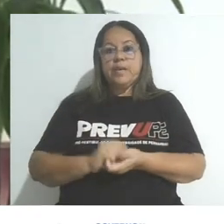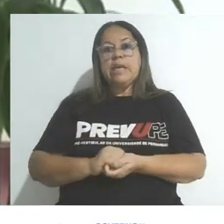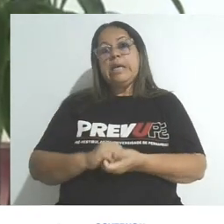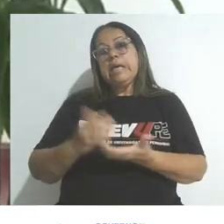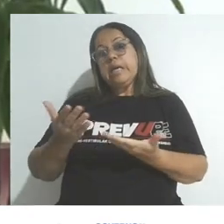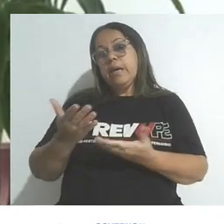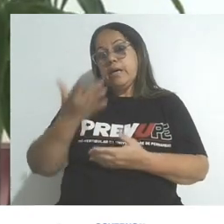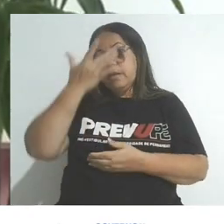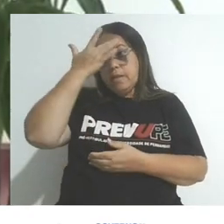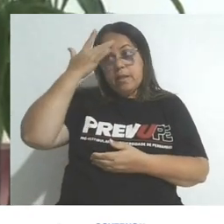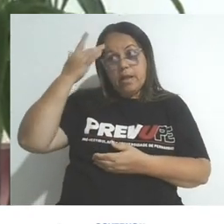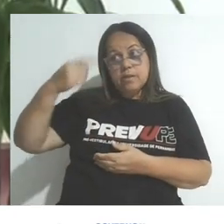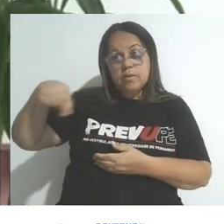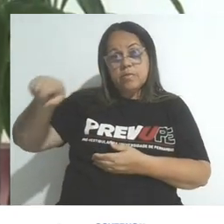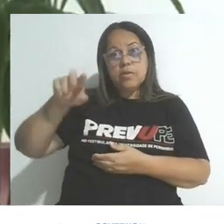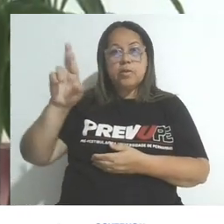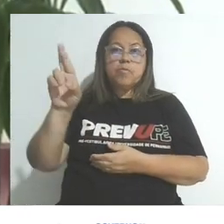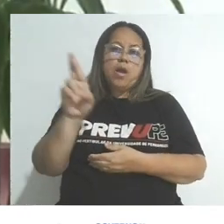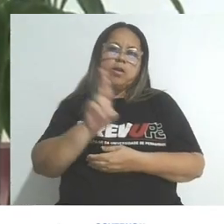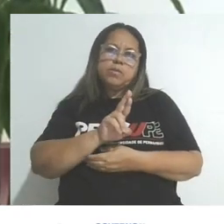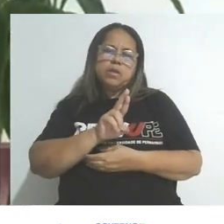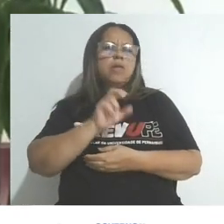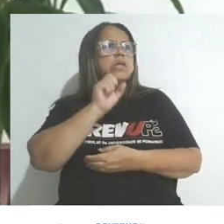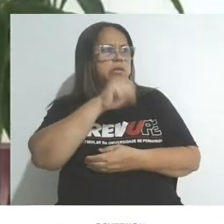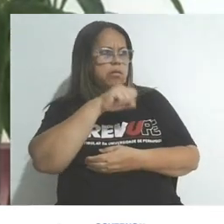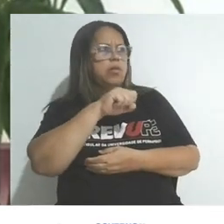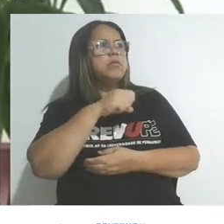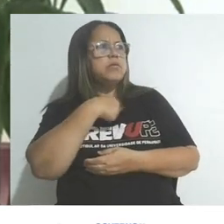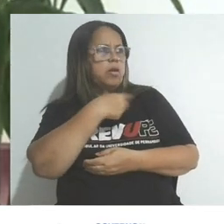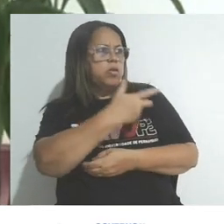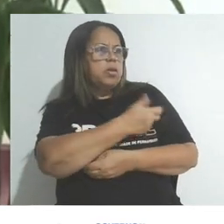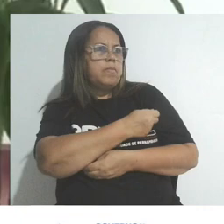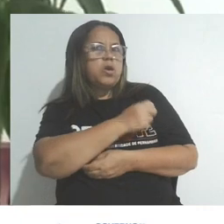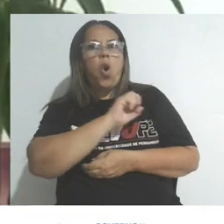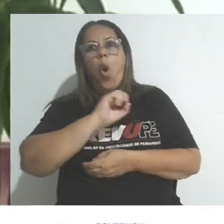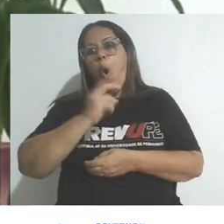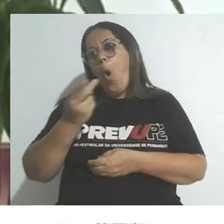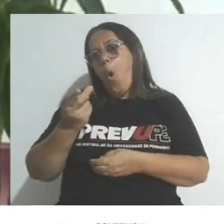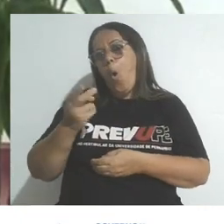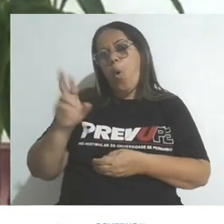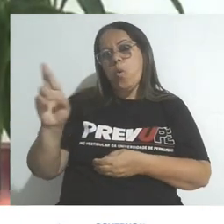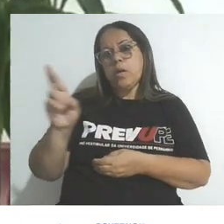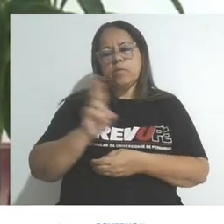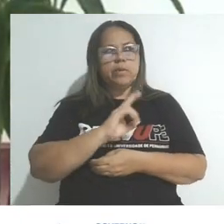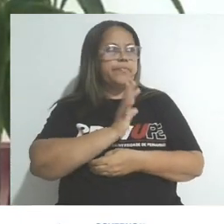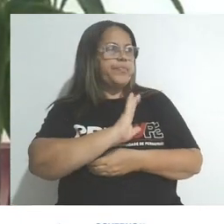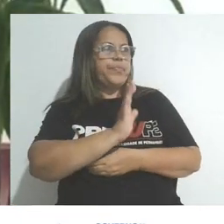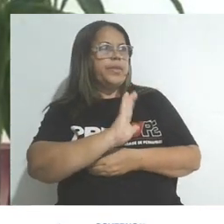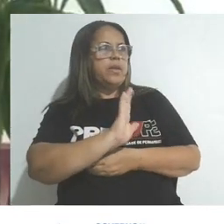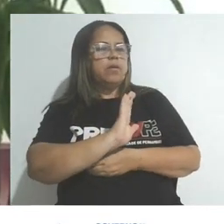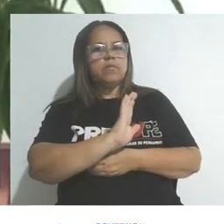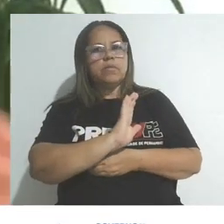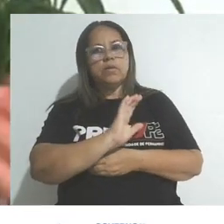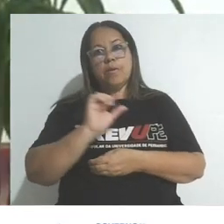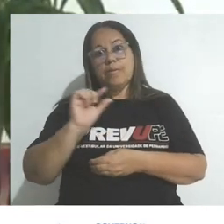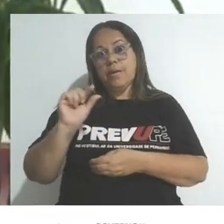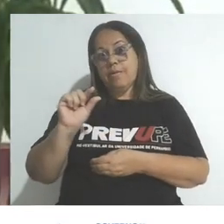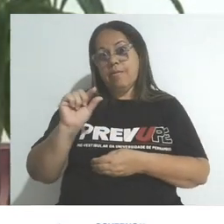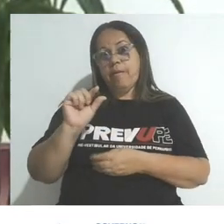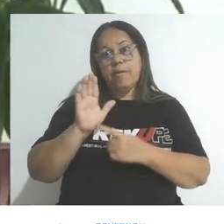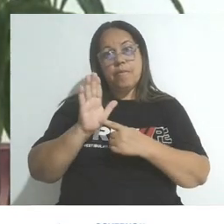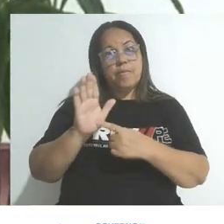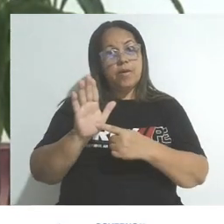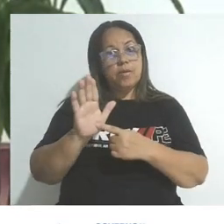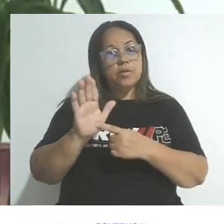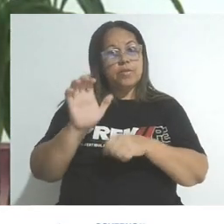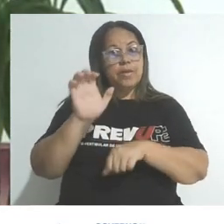essas pessoas responderem, dizer que sim, tomou ou que não, e que isso é uma pequena amostra a nível